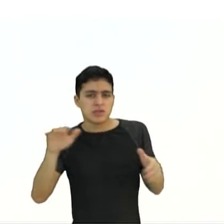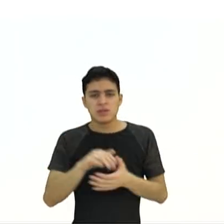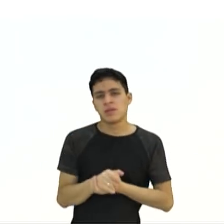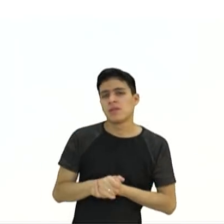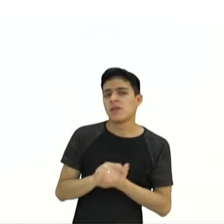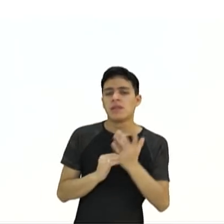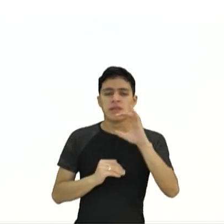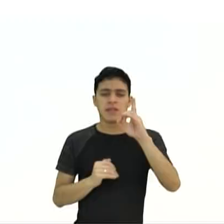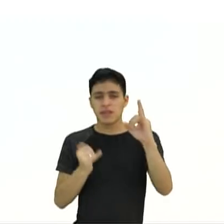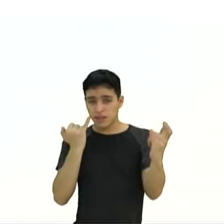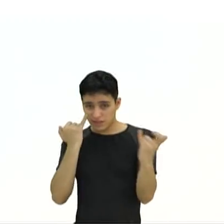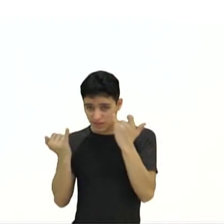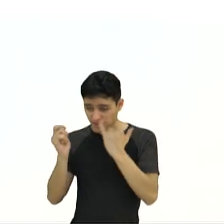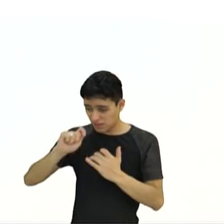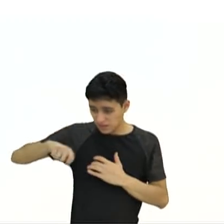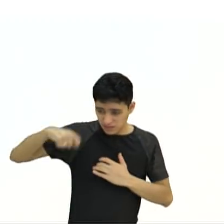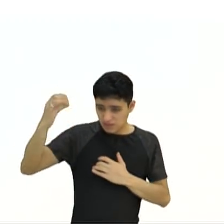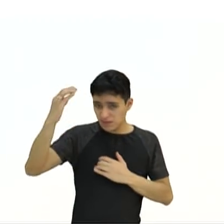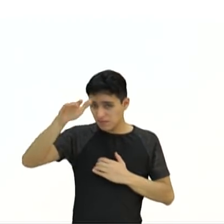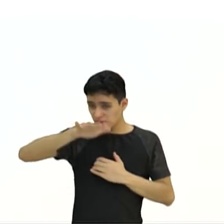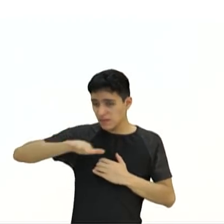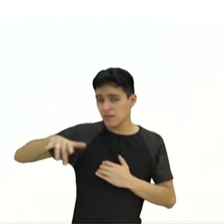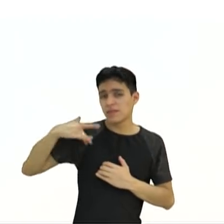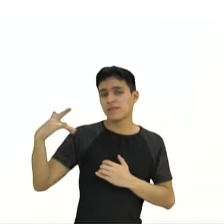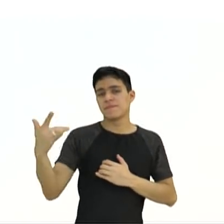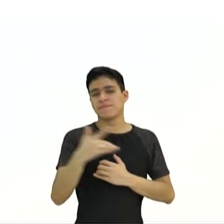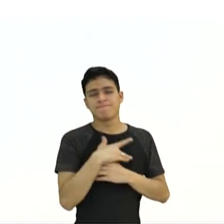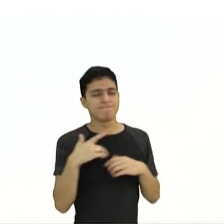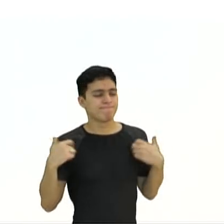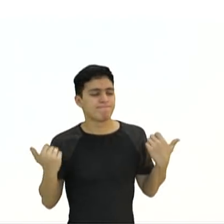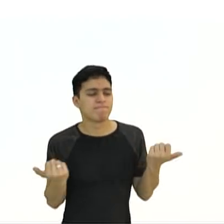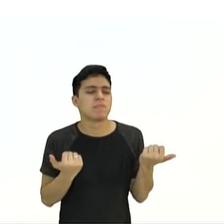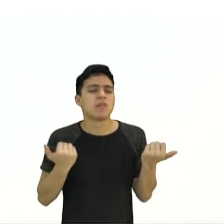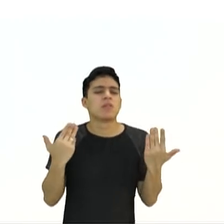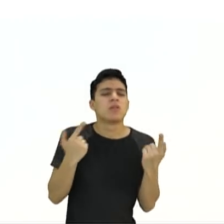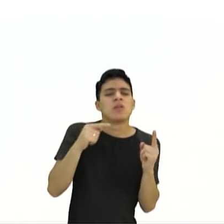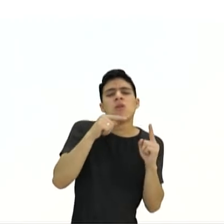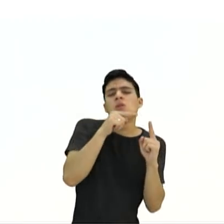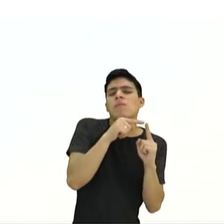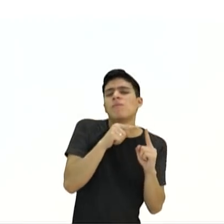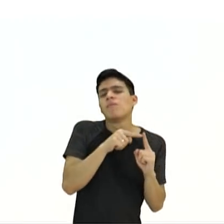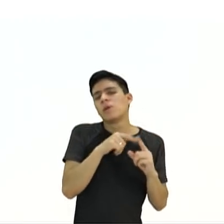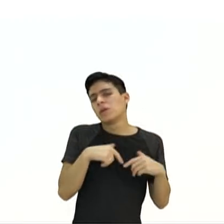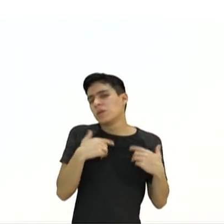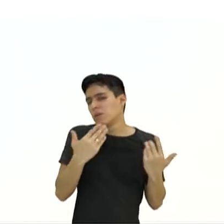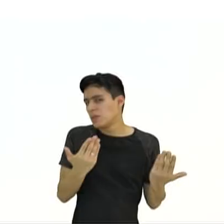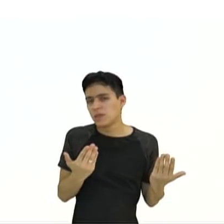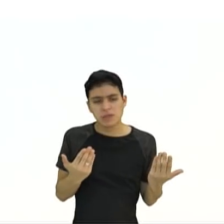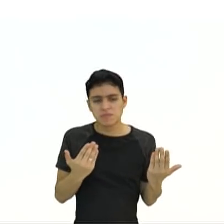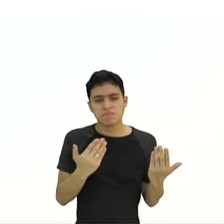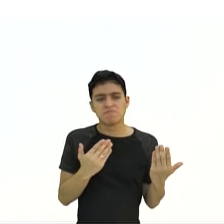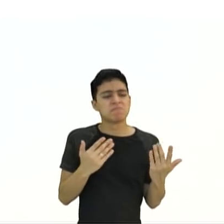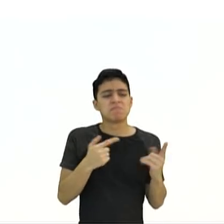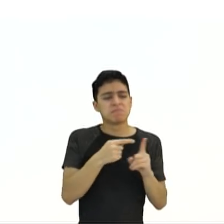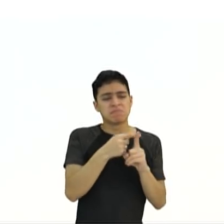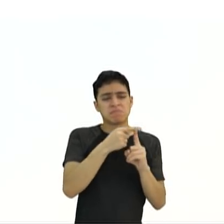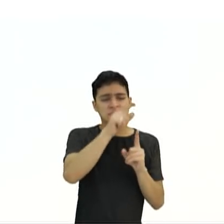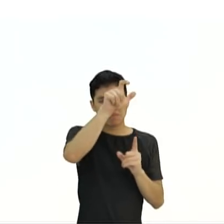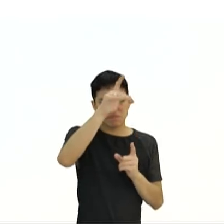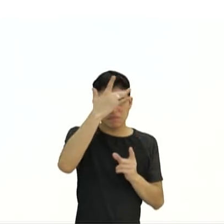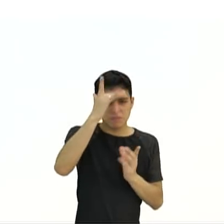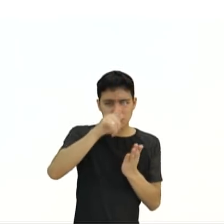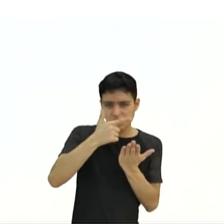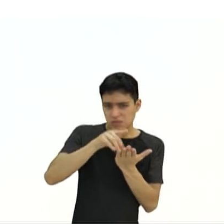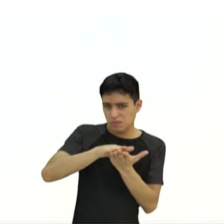D, informar sobre ciências e saúde. Qual é o propósito, o objetivo do jornalista com essa